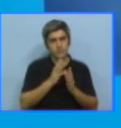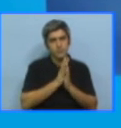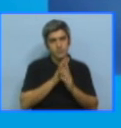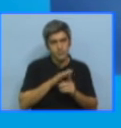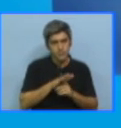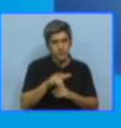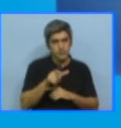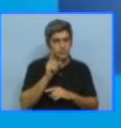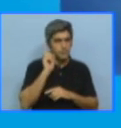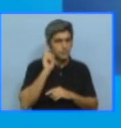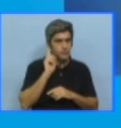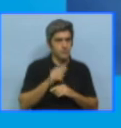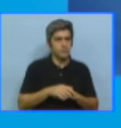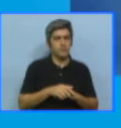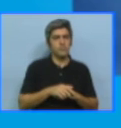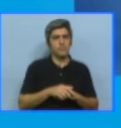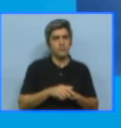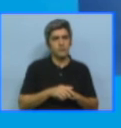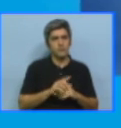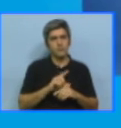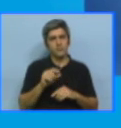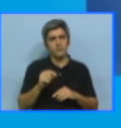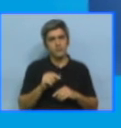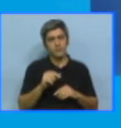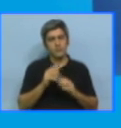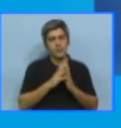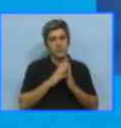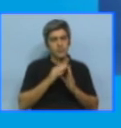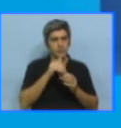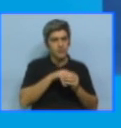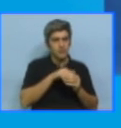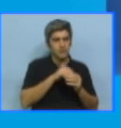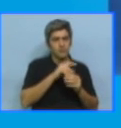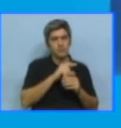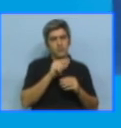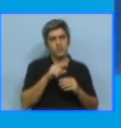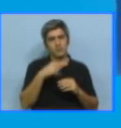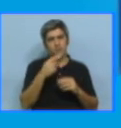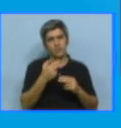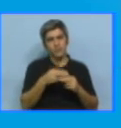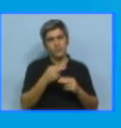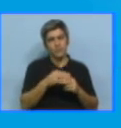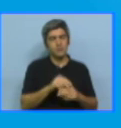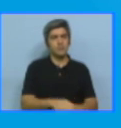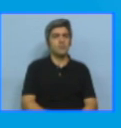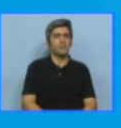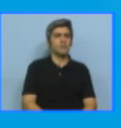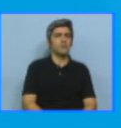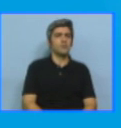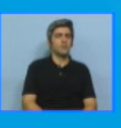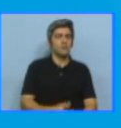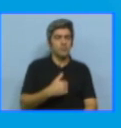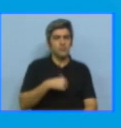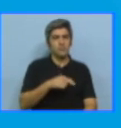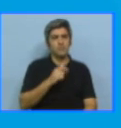evangelização. O empenho em sair dos confins da própria Igreja e ir para outras fronteiras. Portanto, nós nisto